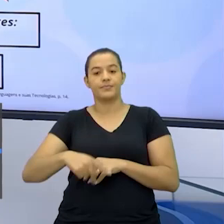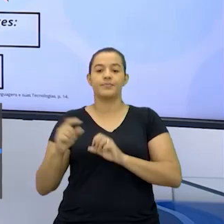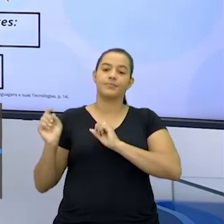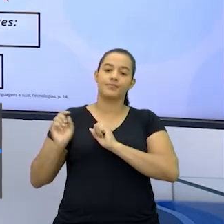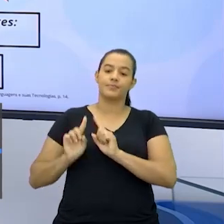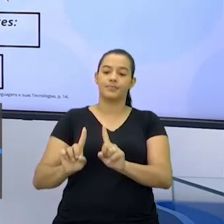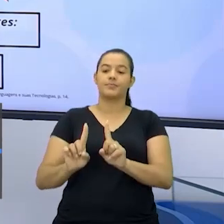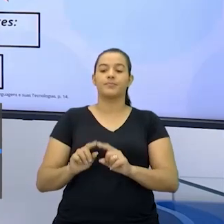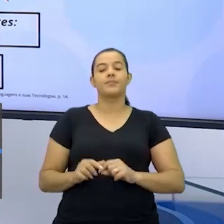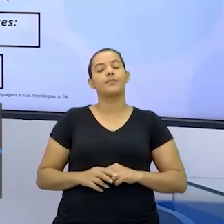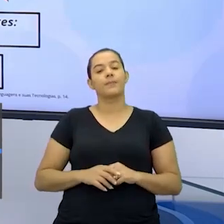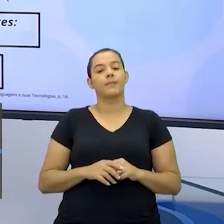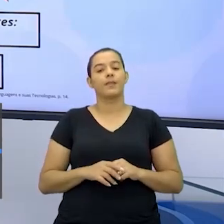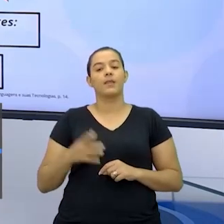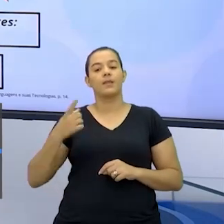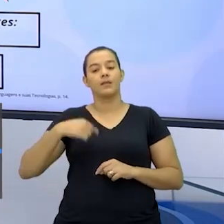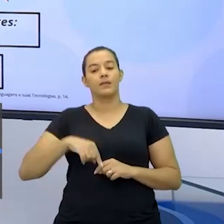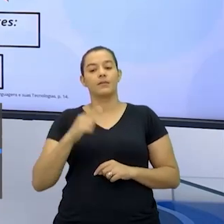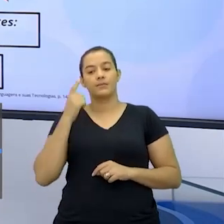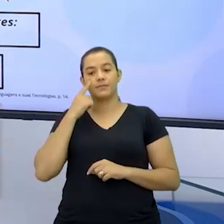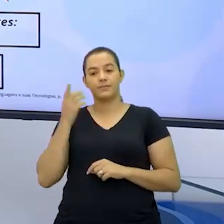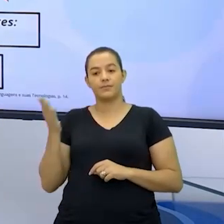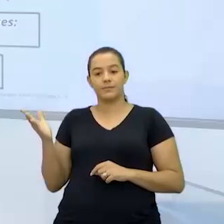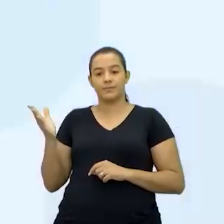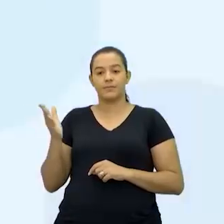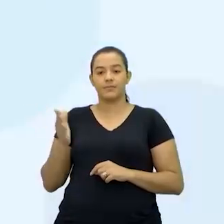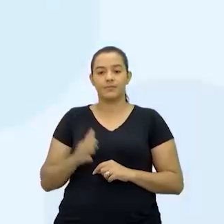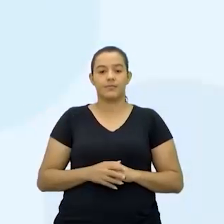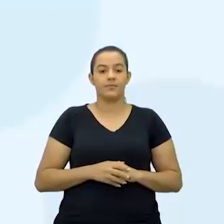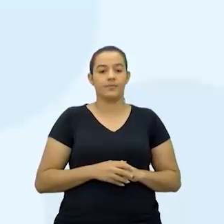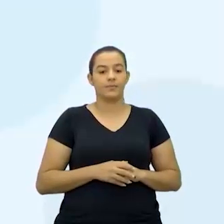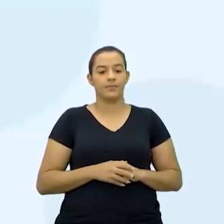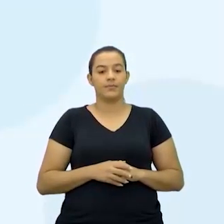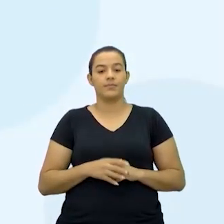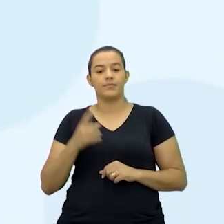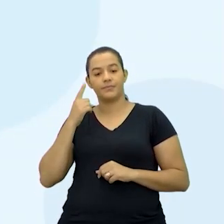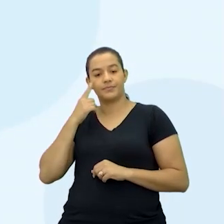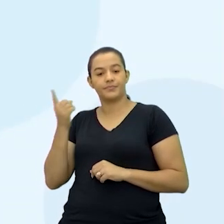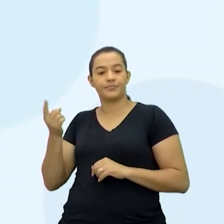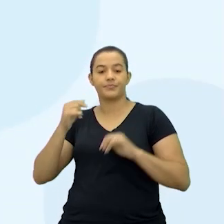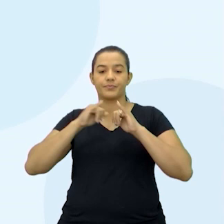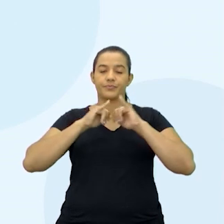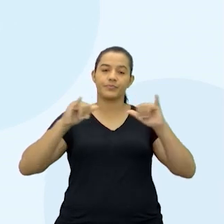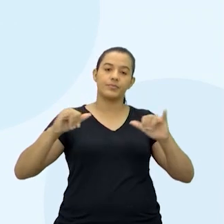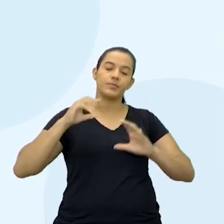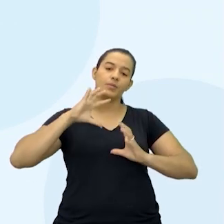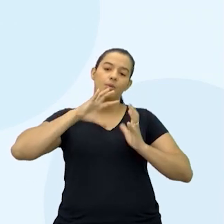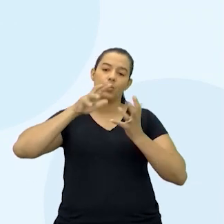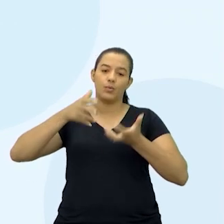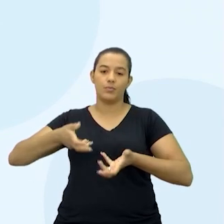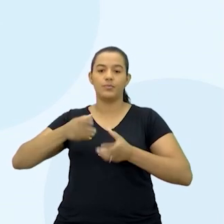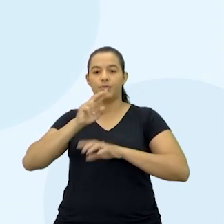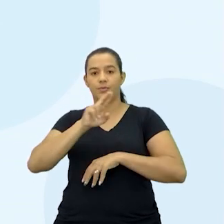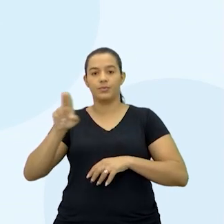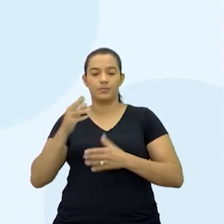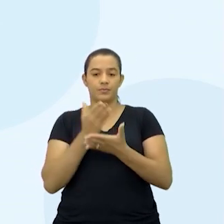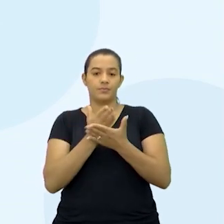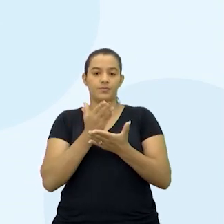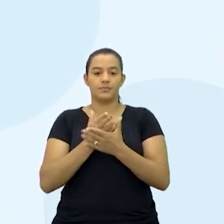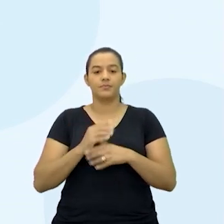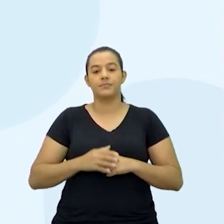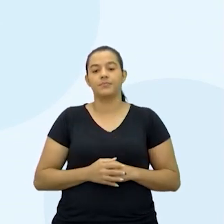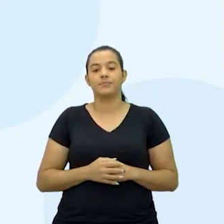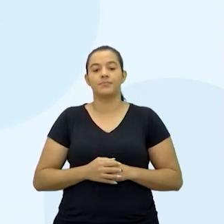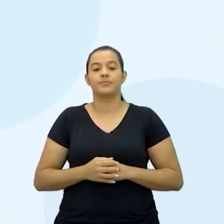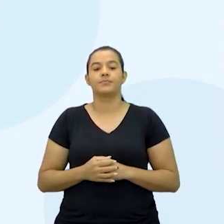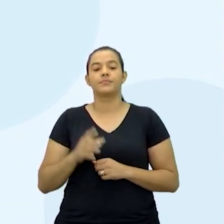Observatório da Imprensa Internacional está aqui na tela, eu só ali atrás de mim, ó, aqui até Notícias do Mundo é o nome da aula, tá bom? O